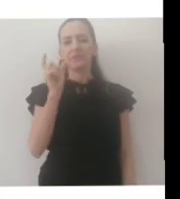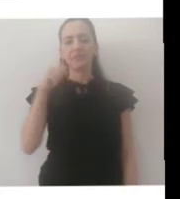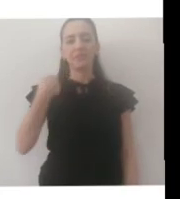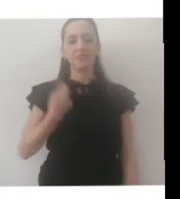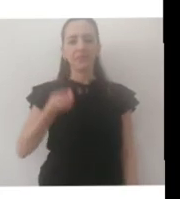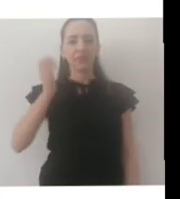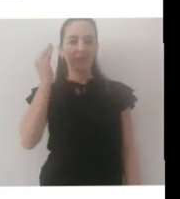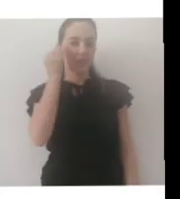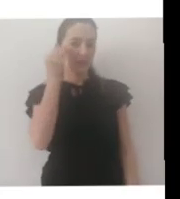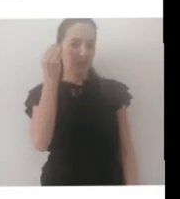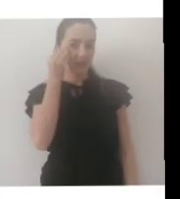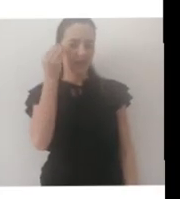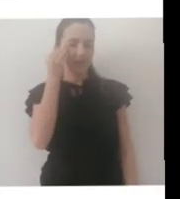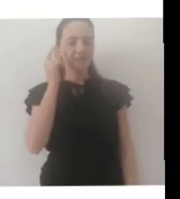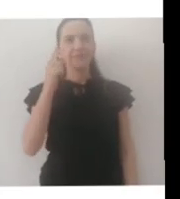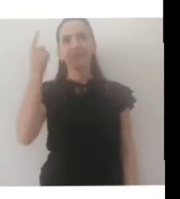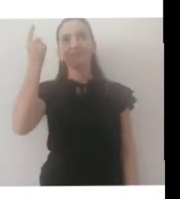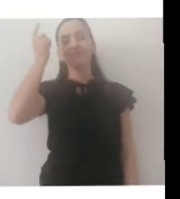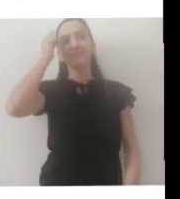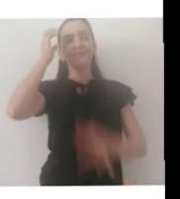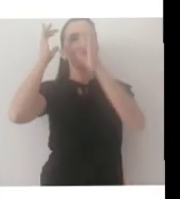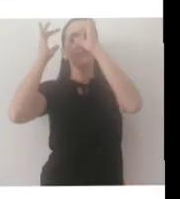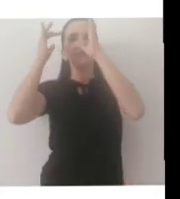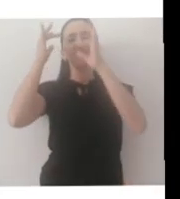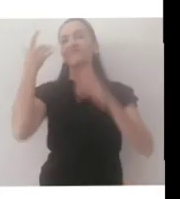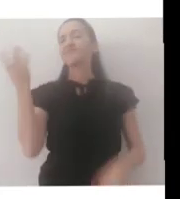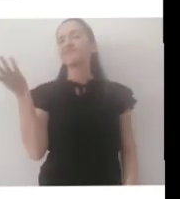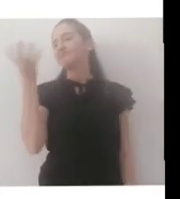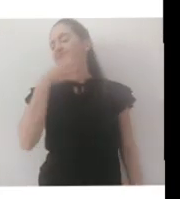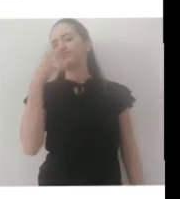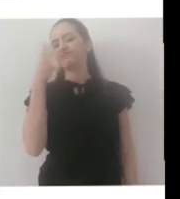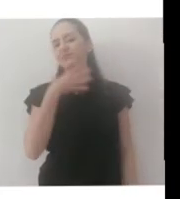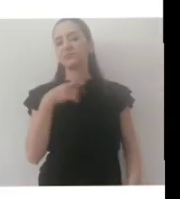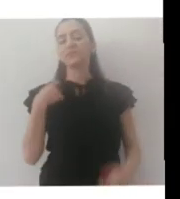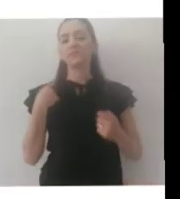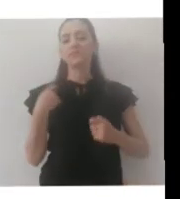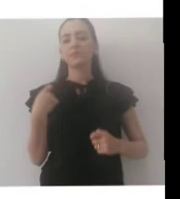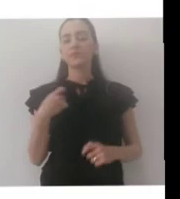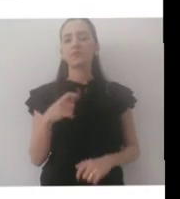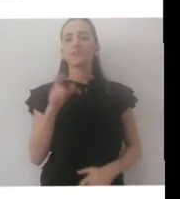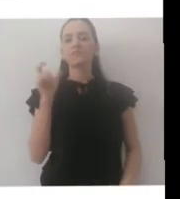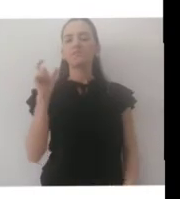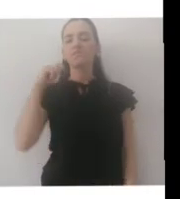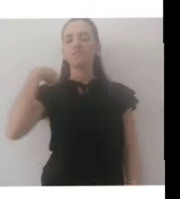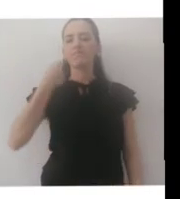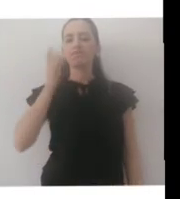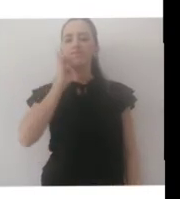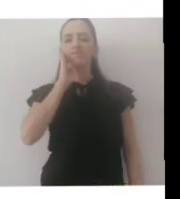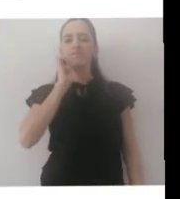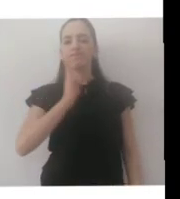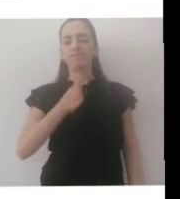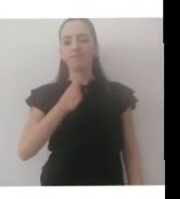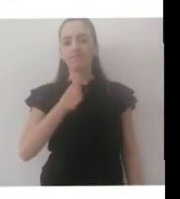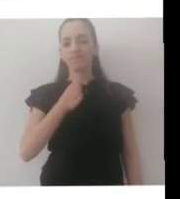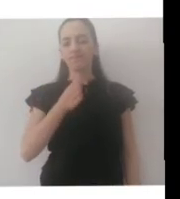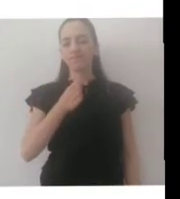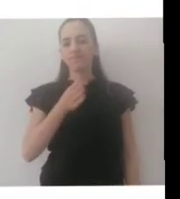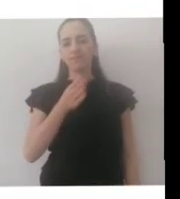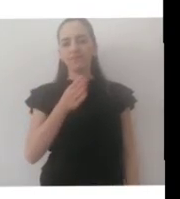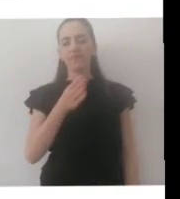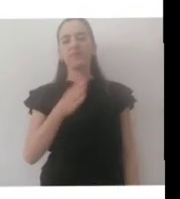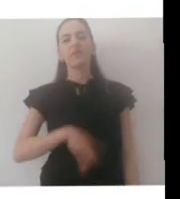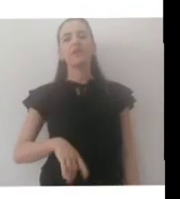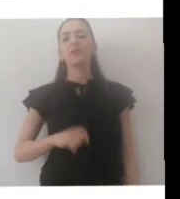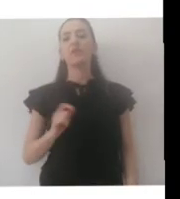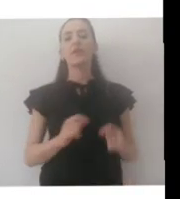Seu cérebro não escuta. A palavra tentar é um verbo que o cérebro não obedece. Você tem que falar para o cérebro uma